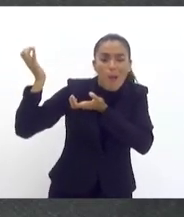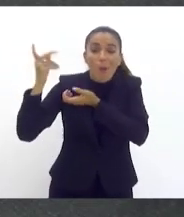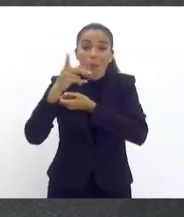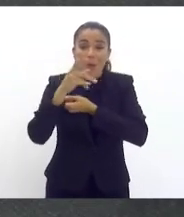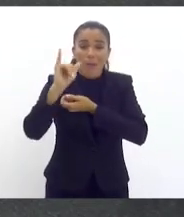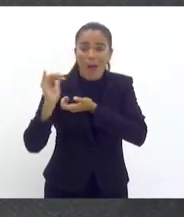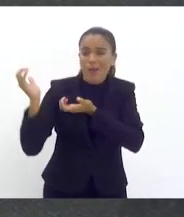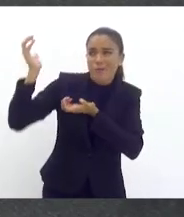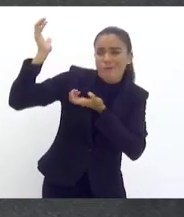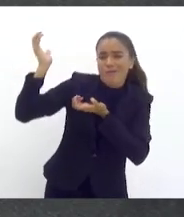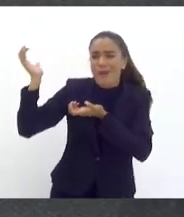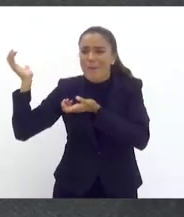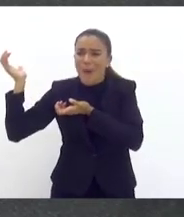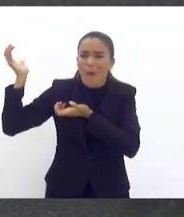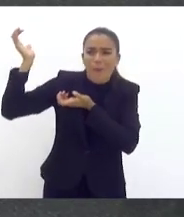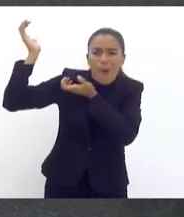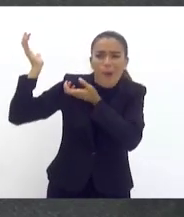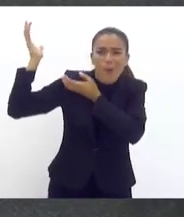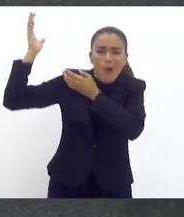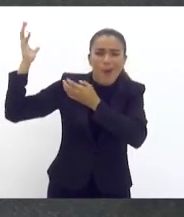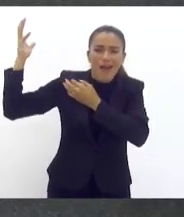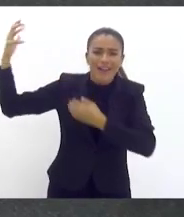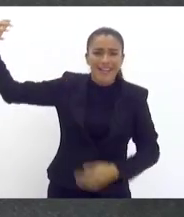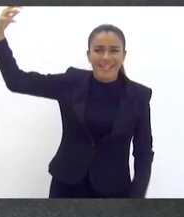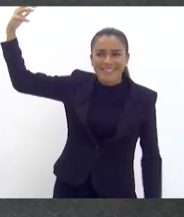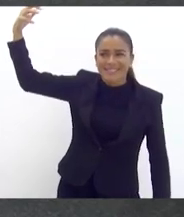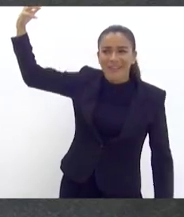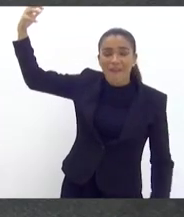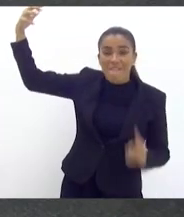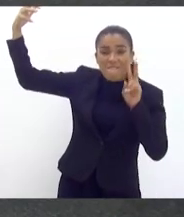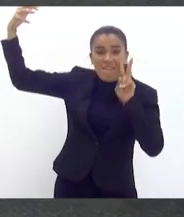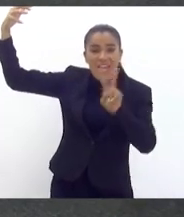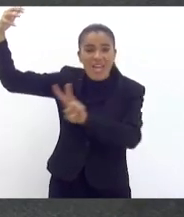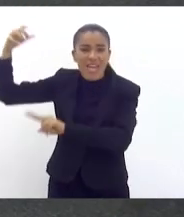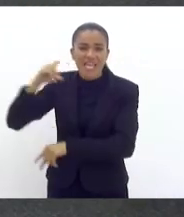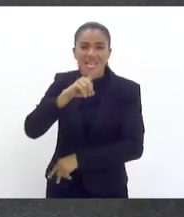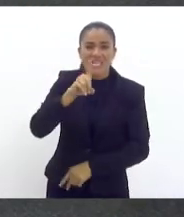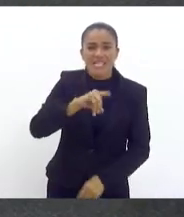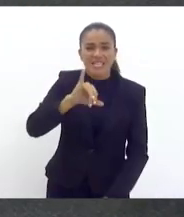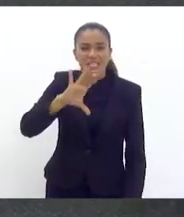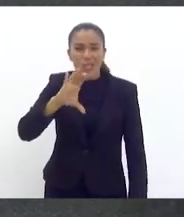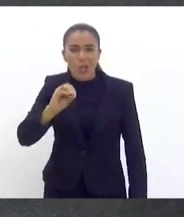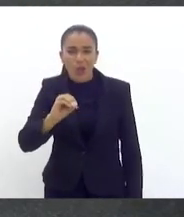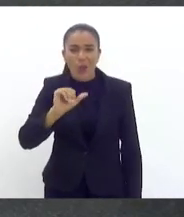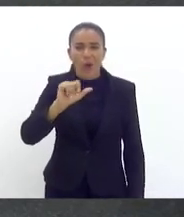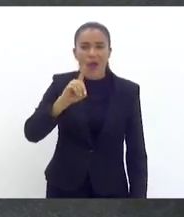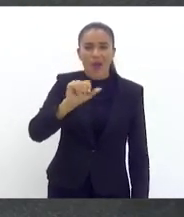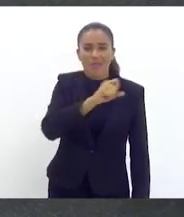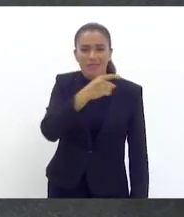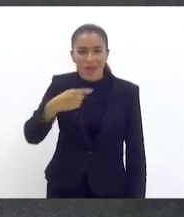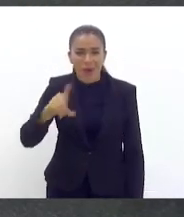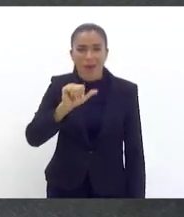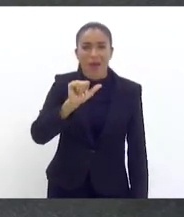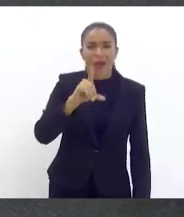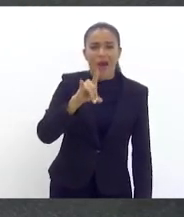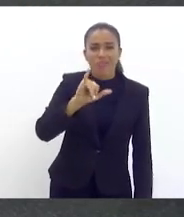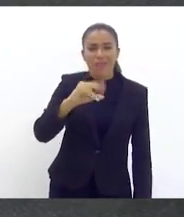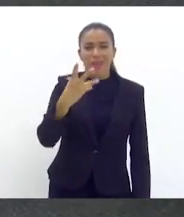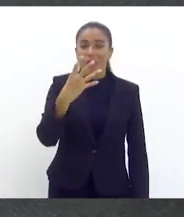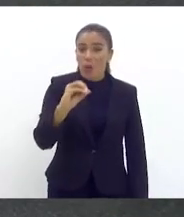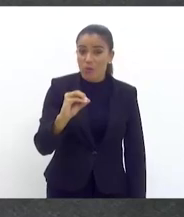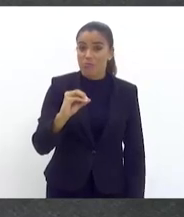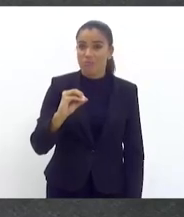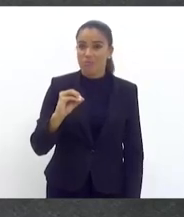tios, ver aquele esquadrão maravilhoso de Zico, Adílio, Adão, promovendo